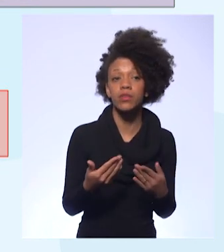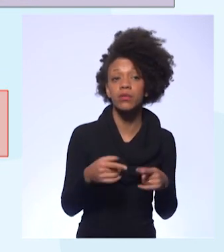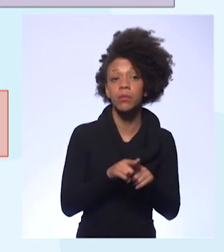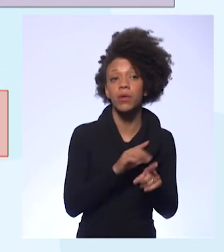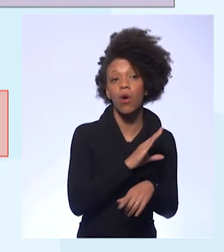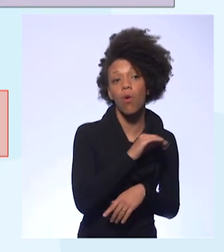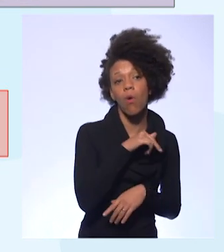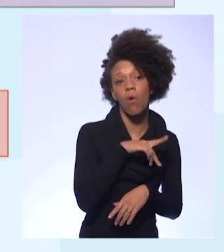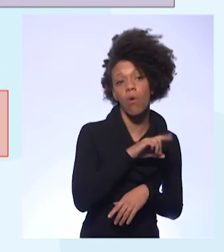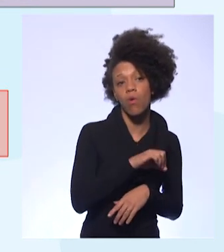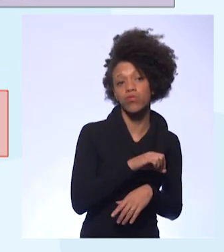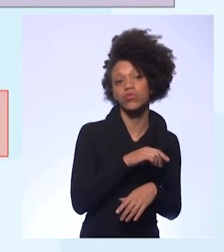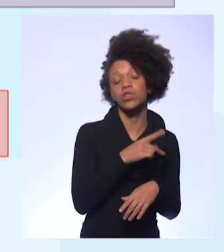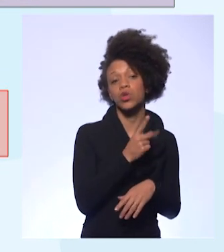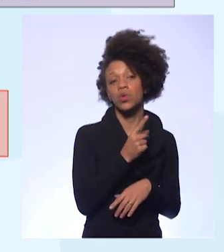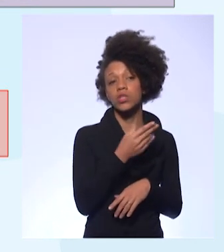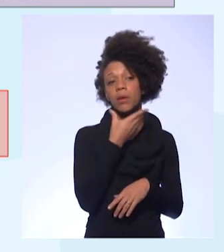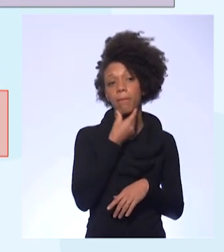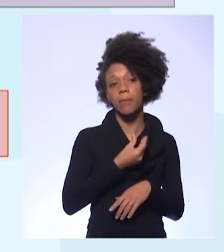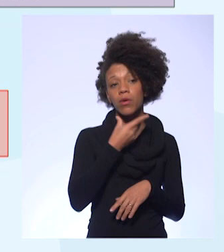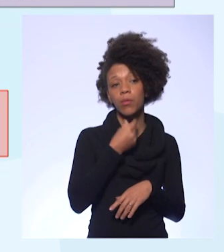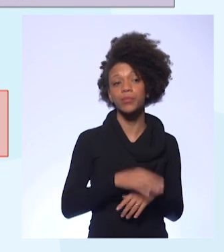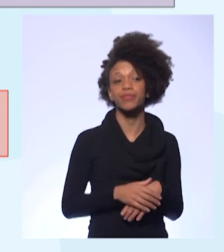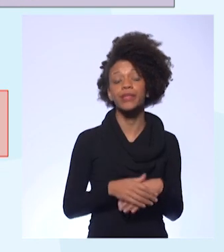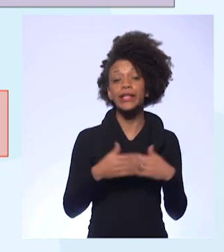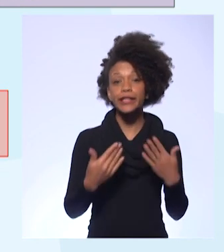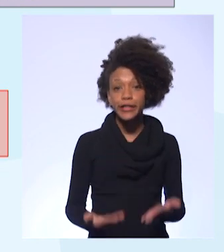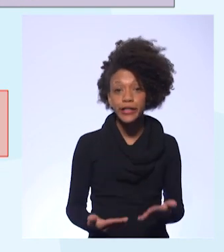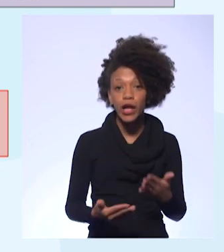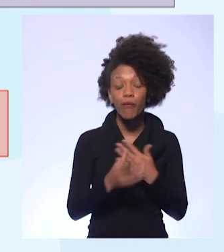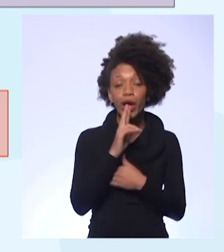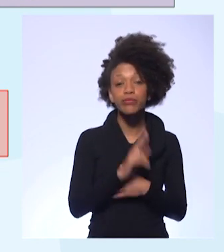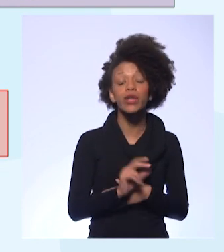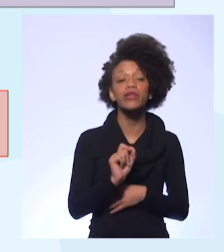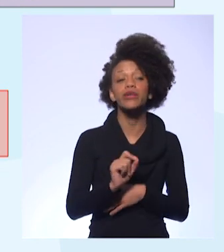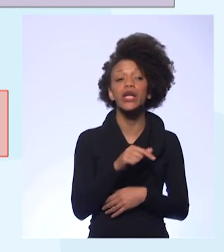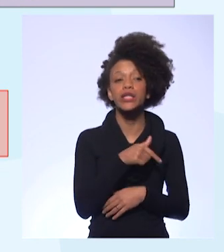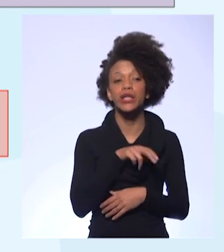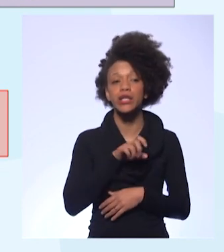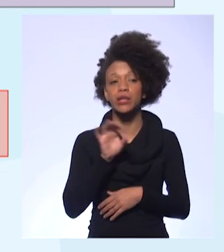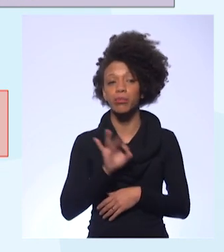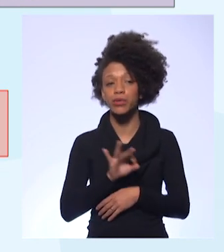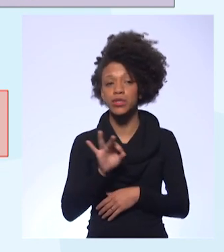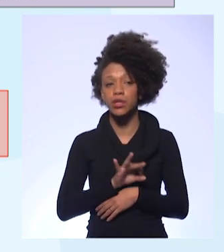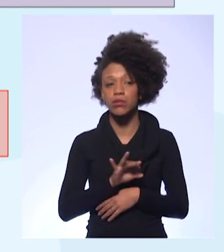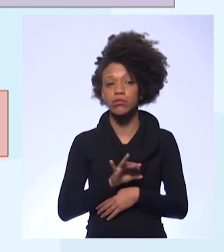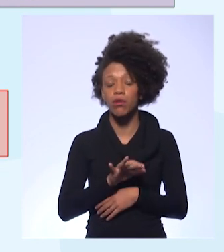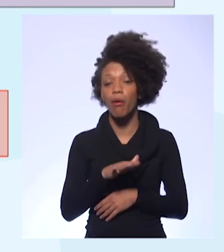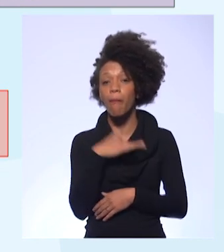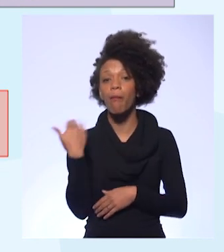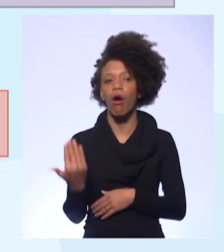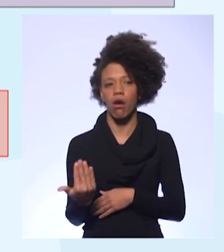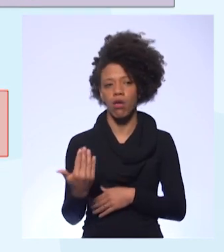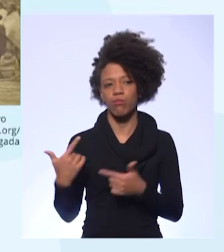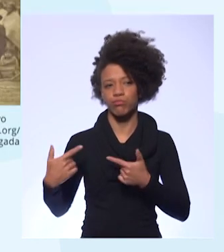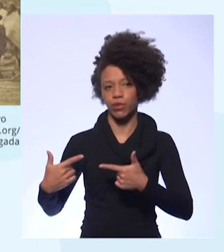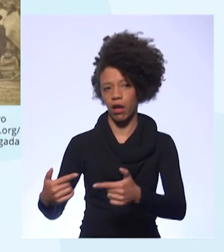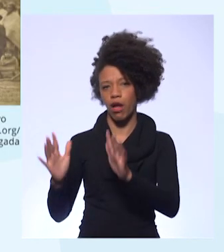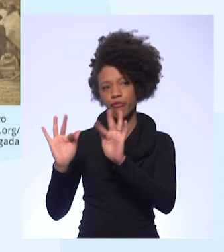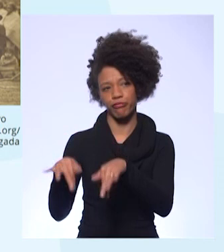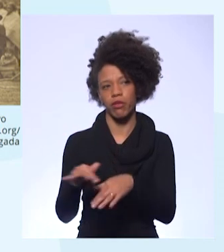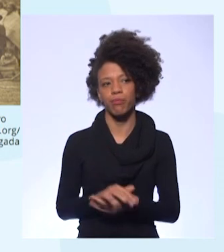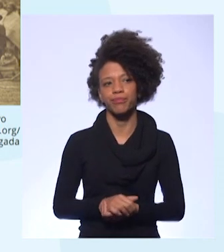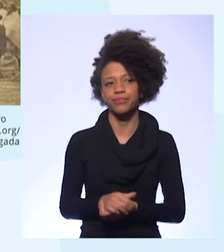Paraguaia resultado 75 por cento da população Paraguaia teriam morrido na guerra